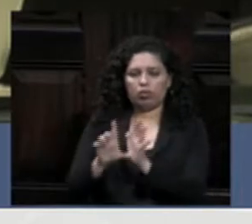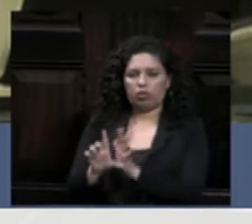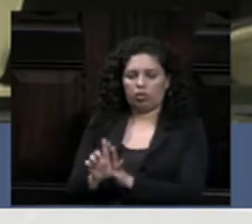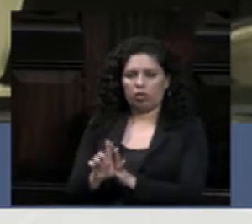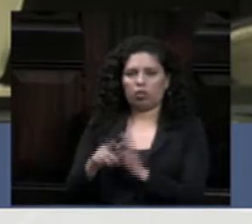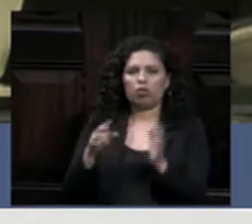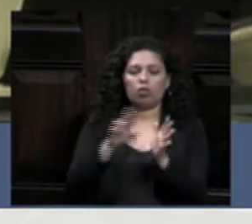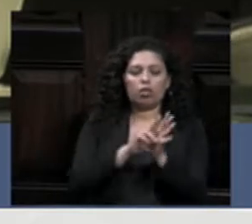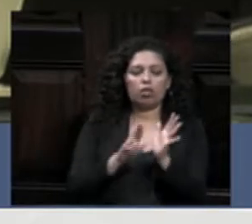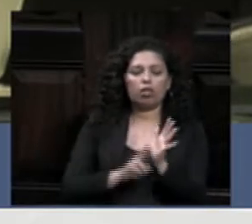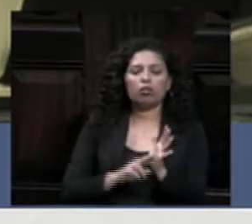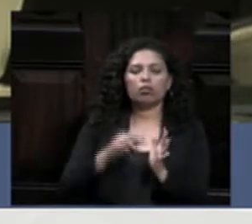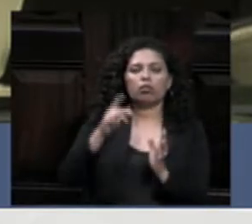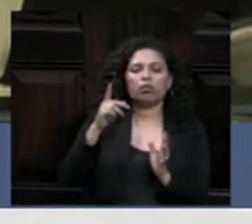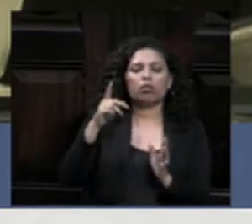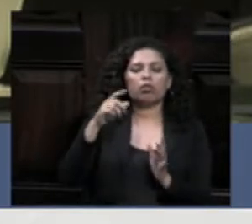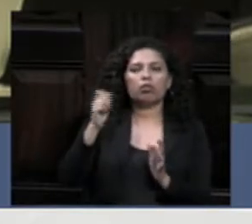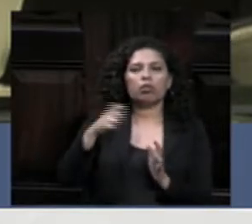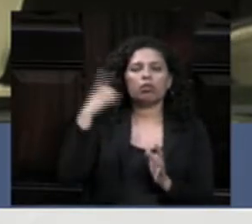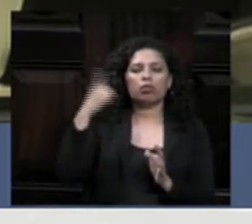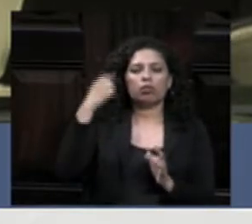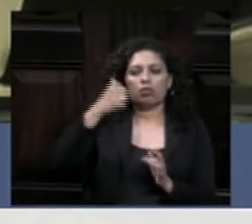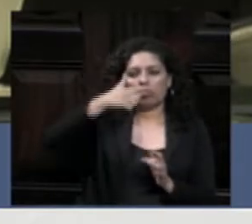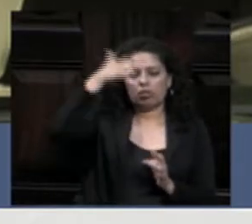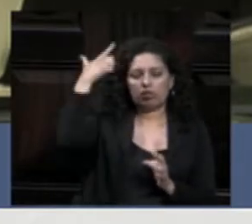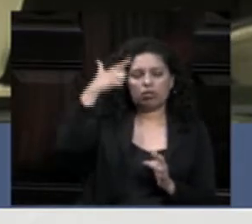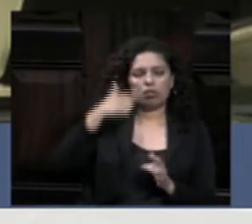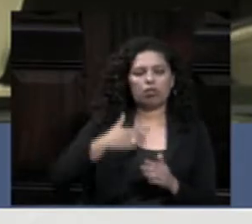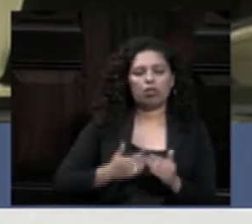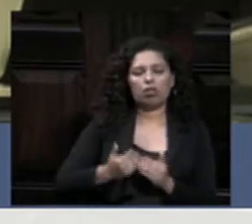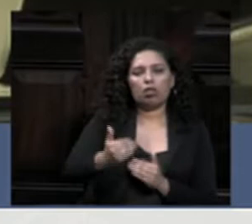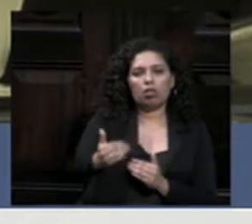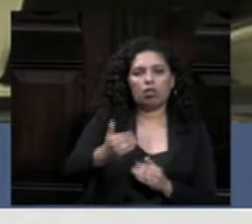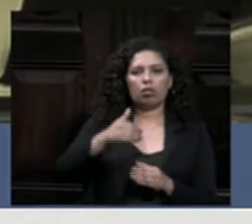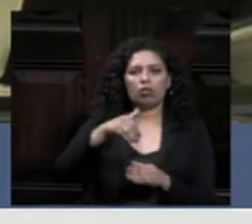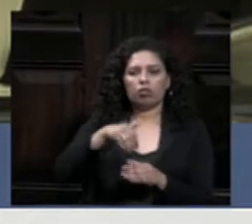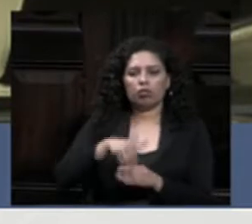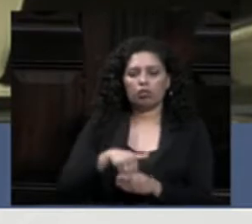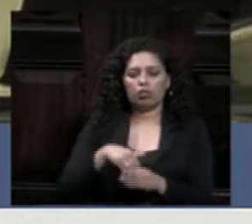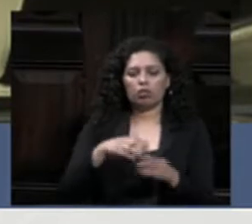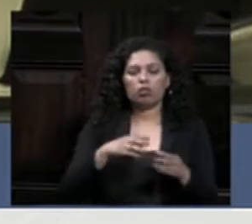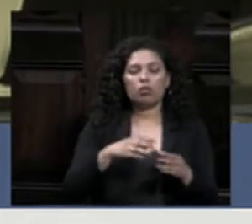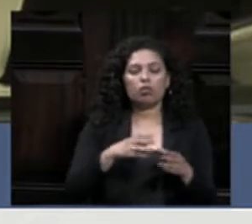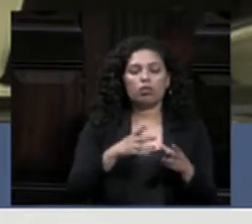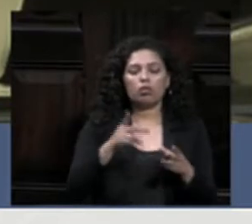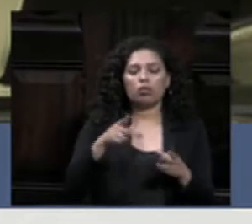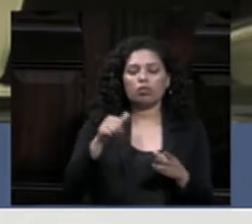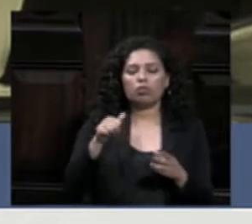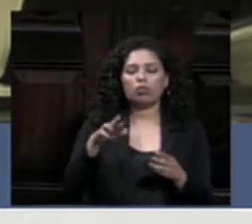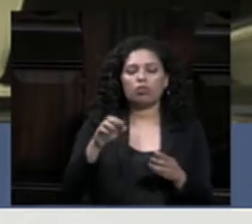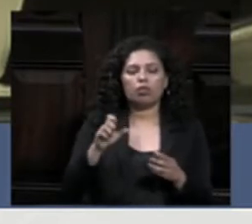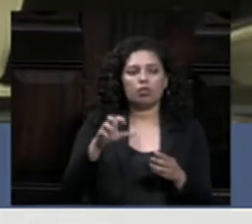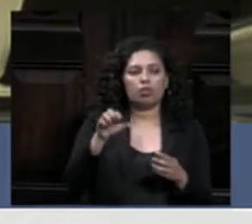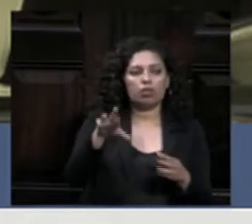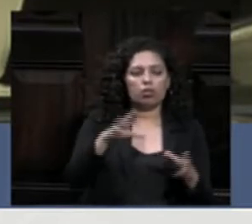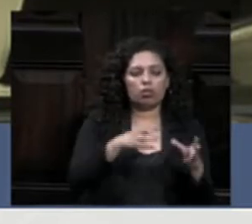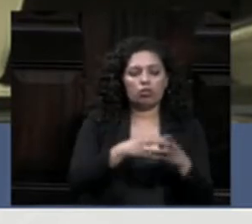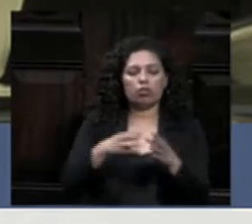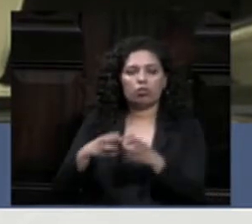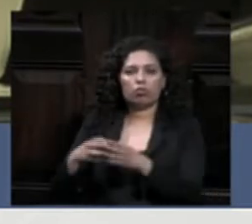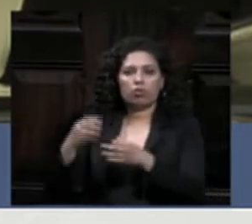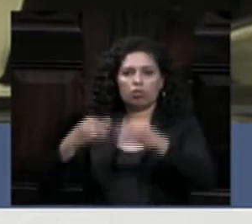Rejane, Flávio Serafini e Luiz Paulo. Em votação, parecer da Comissão de Constituição e Justiça. Os senhores que aprovam nesse comissão,